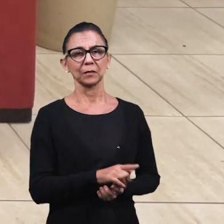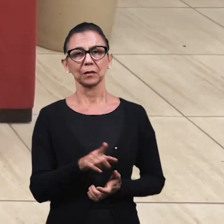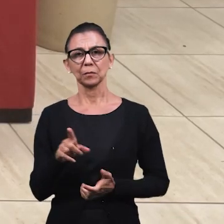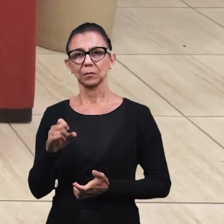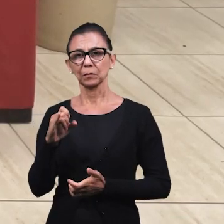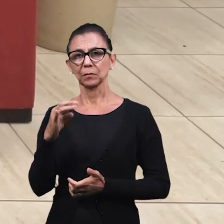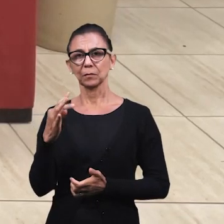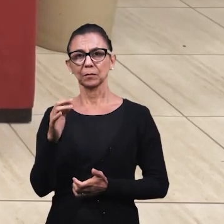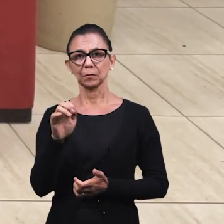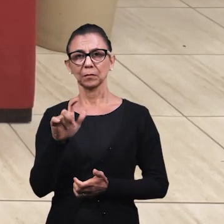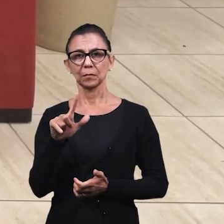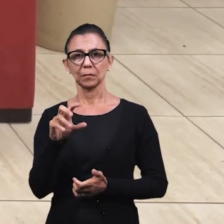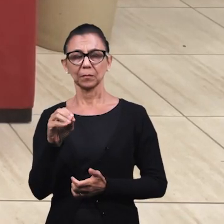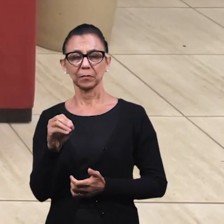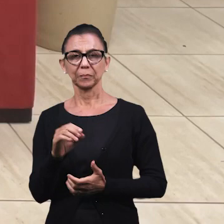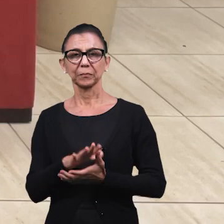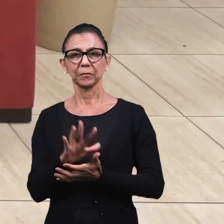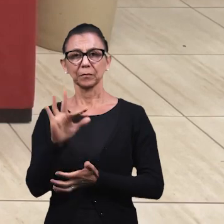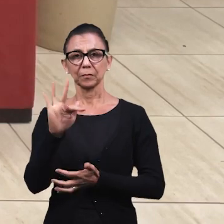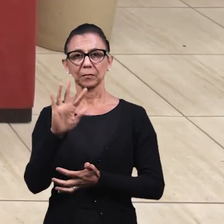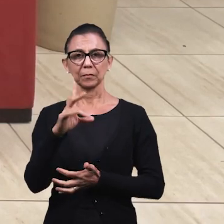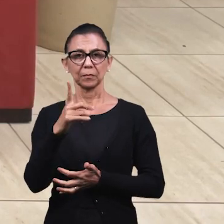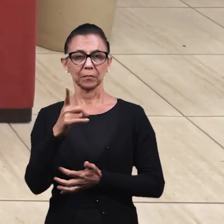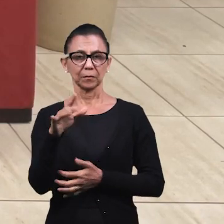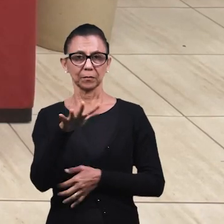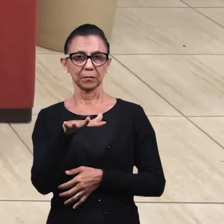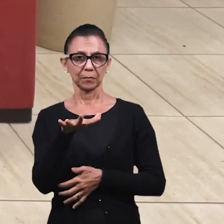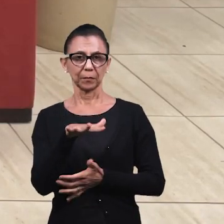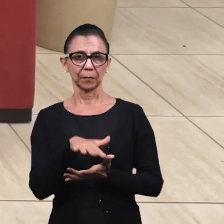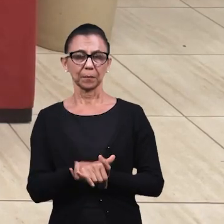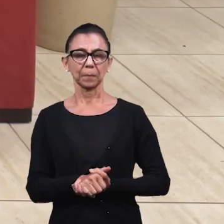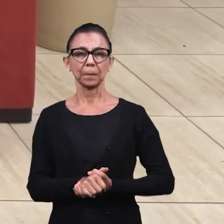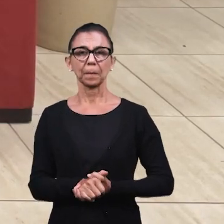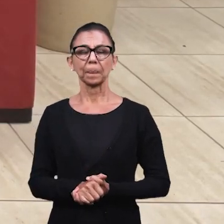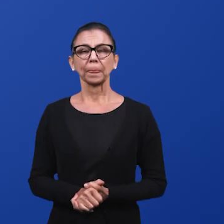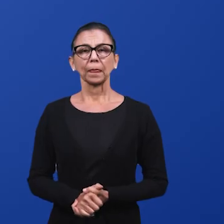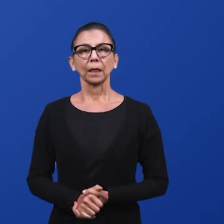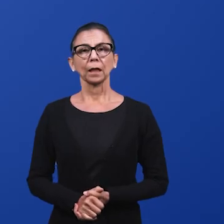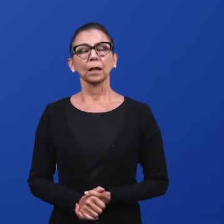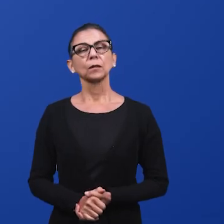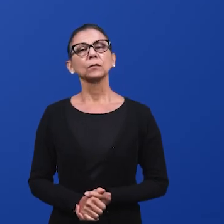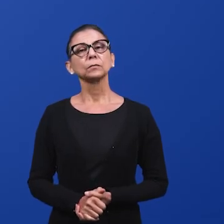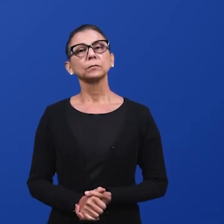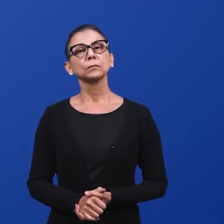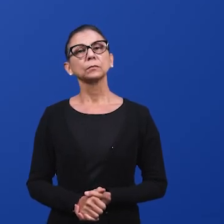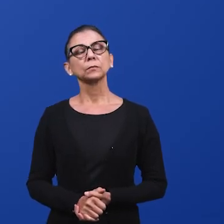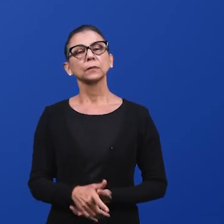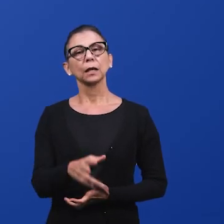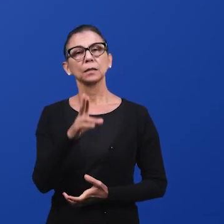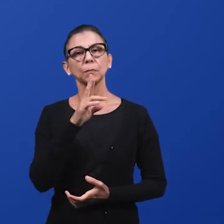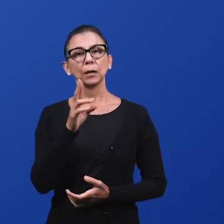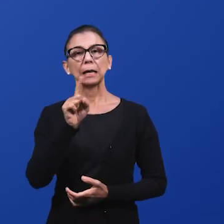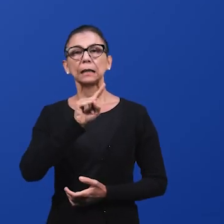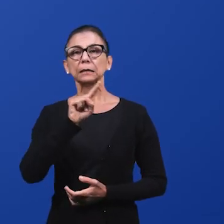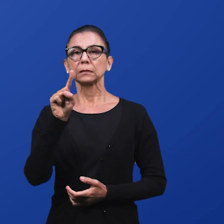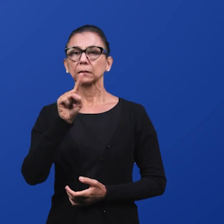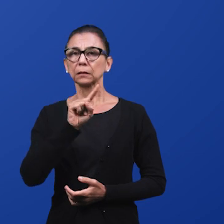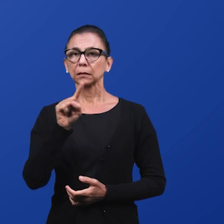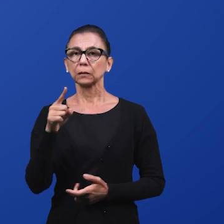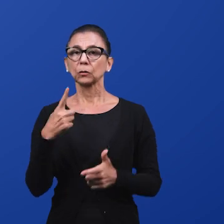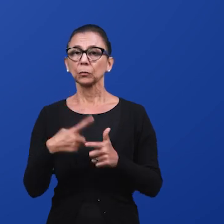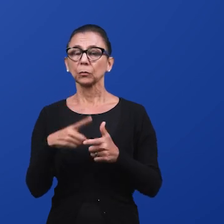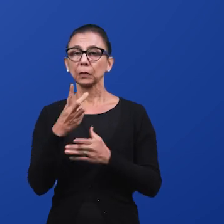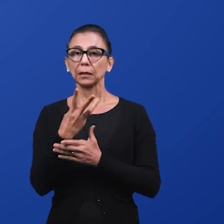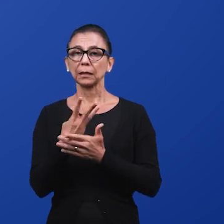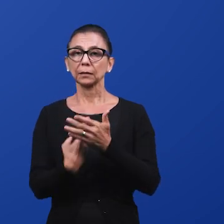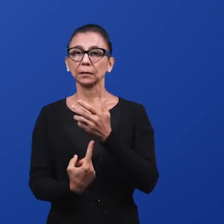Ítalo Bruno Alves Xavier, de Brasília, Distrito Federal. Vamos assistir. A resposta seria não,